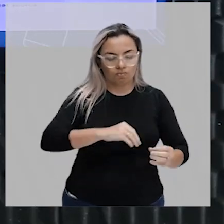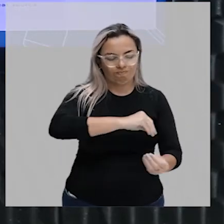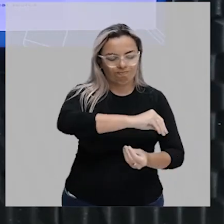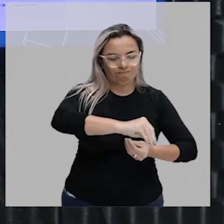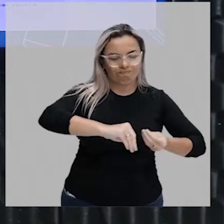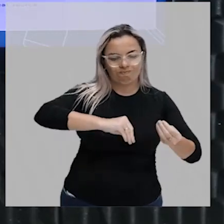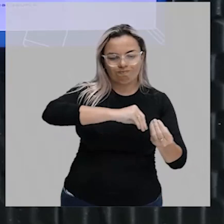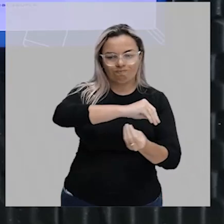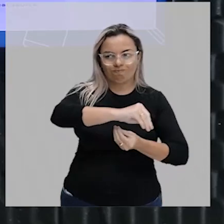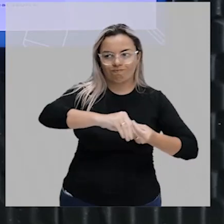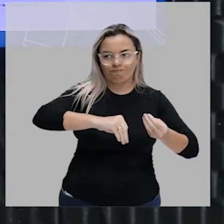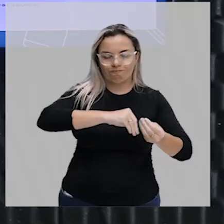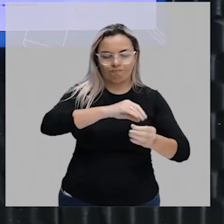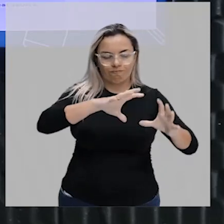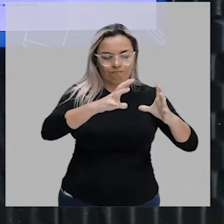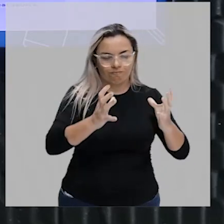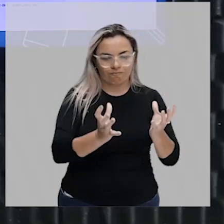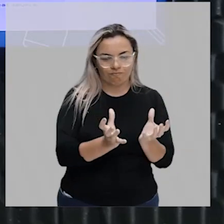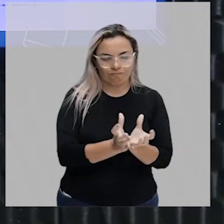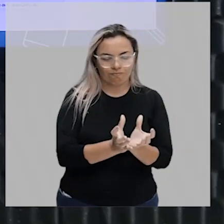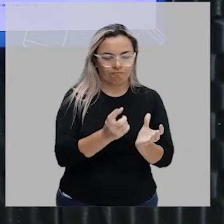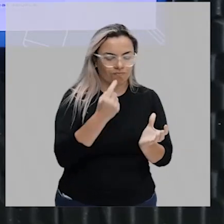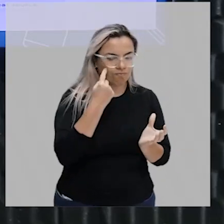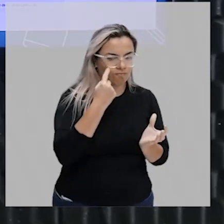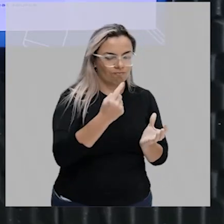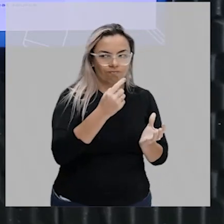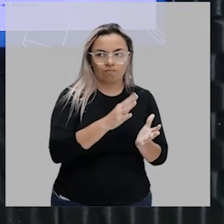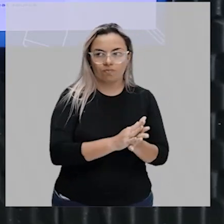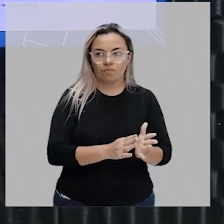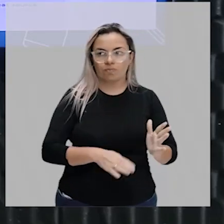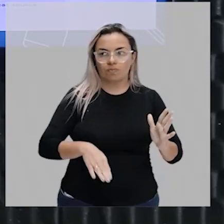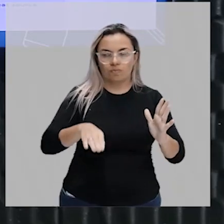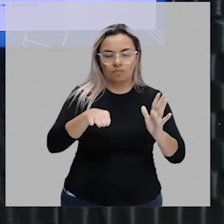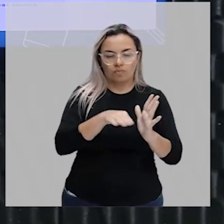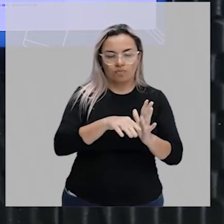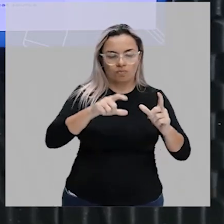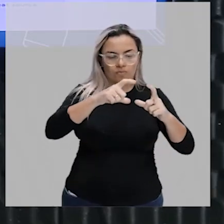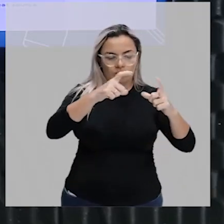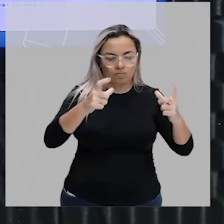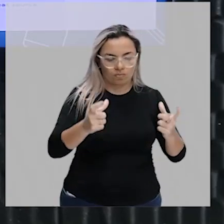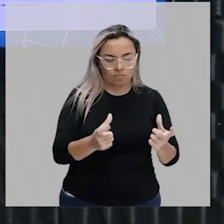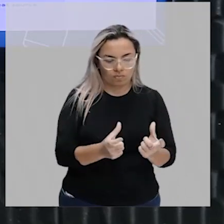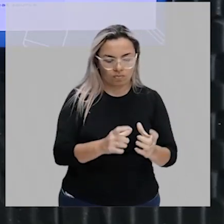se misturam aqui. Observa que quando chega nesse compartimento,